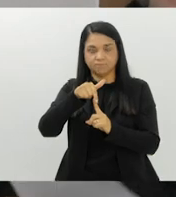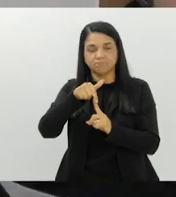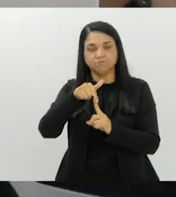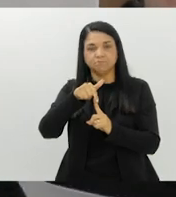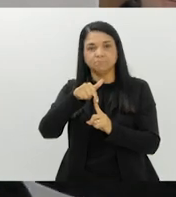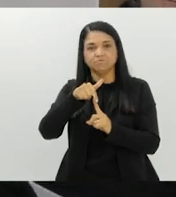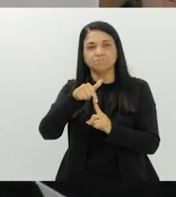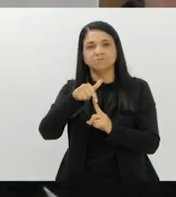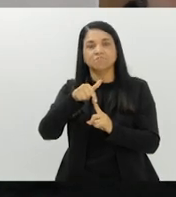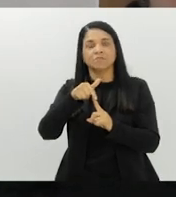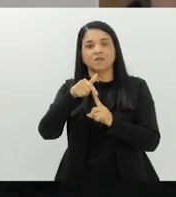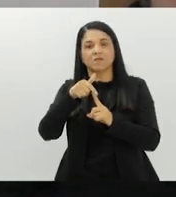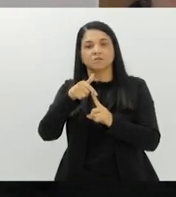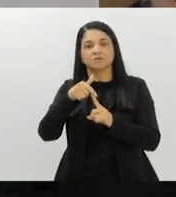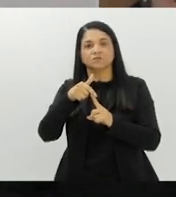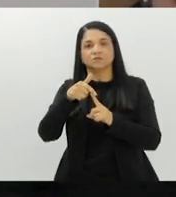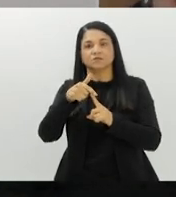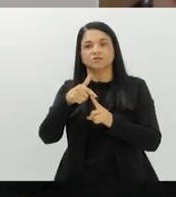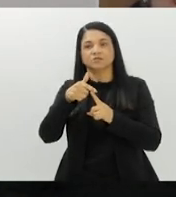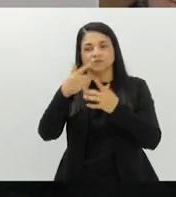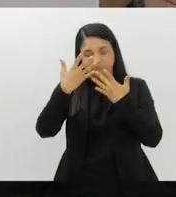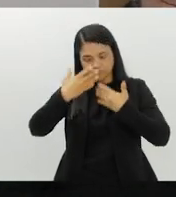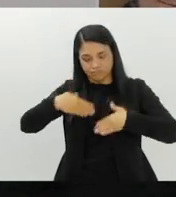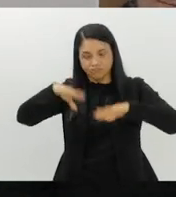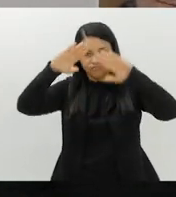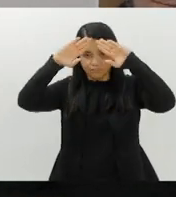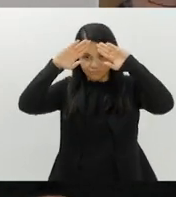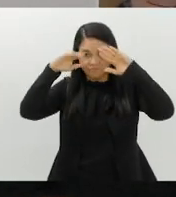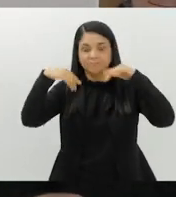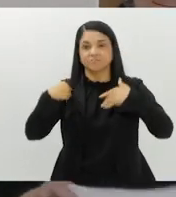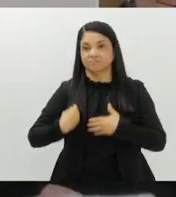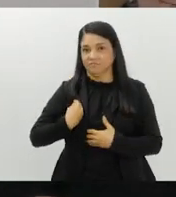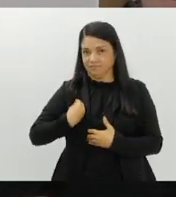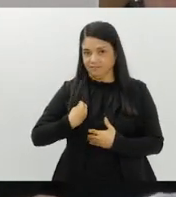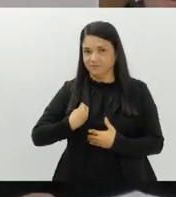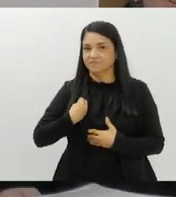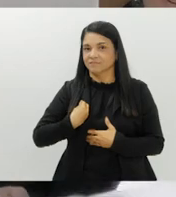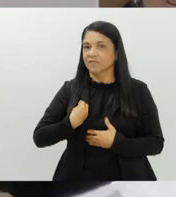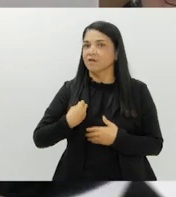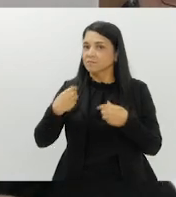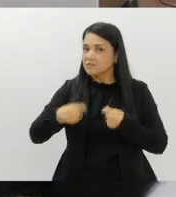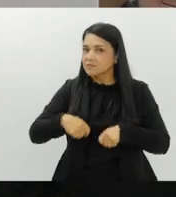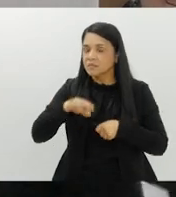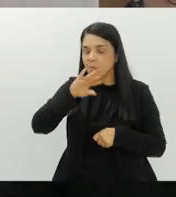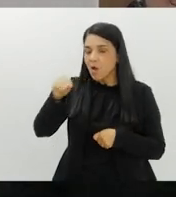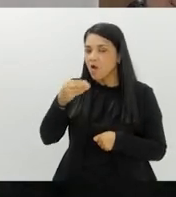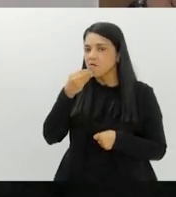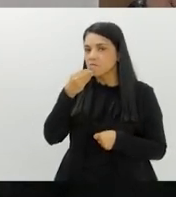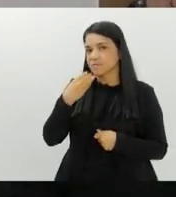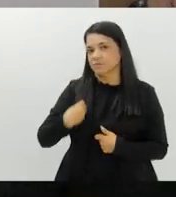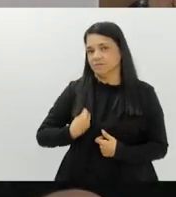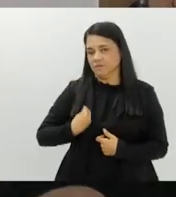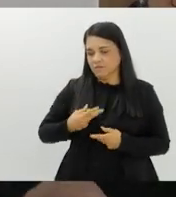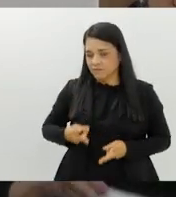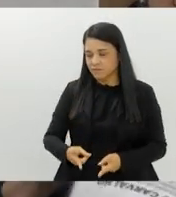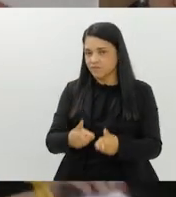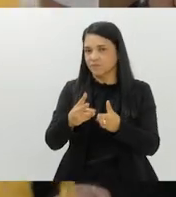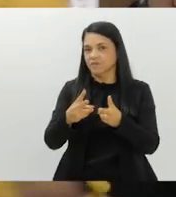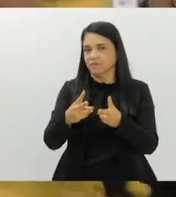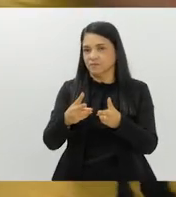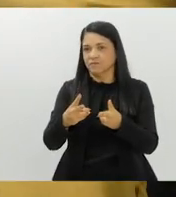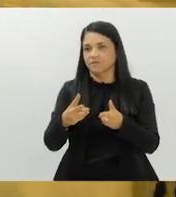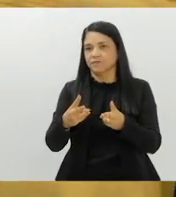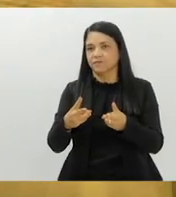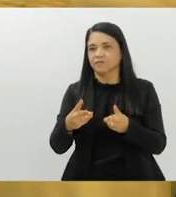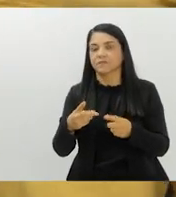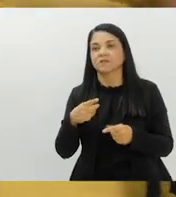sagrados, né, habitam. Nós temos que aproveitar isso aí, né, para manter vivo. E falando um